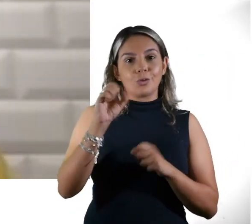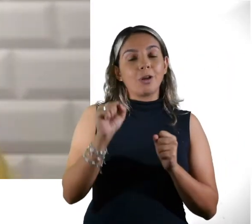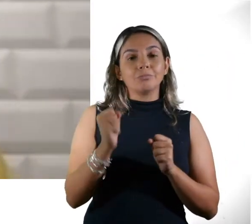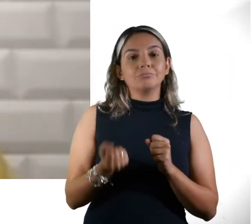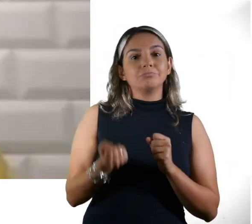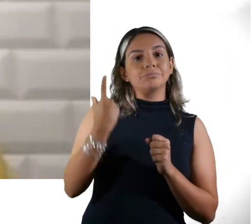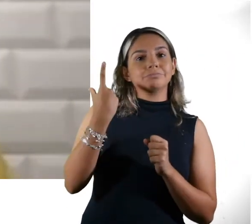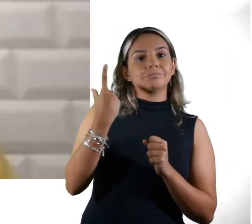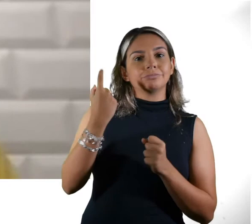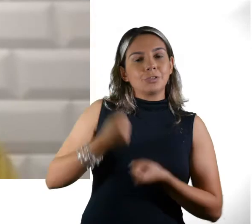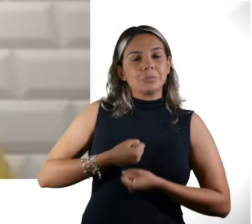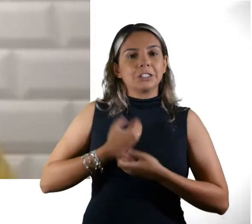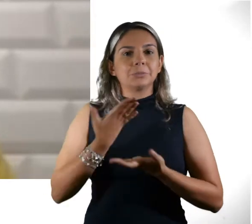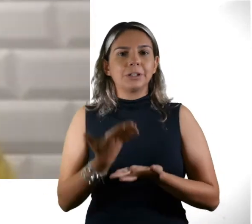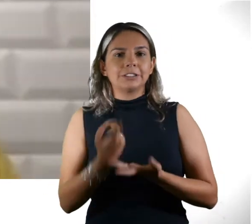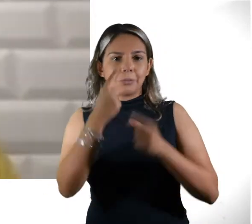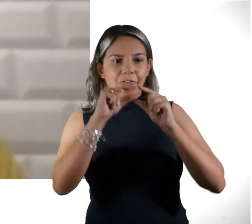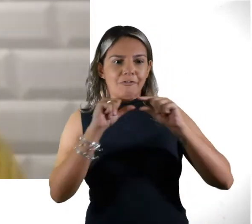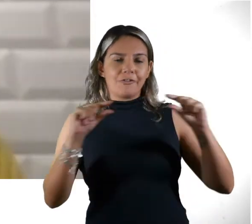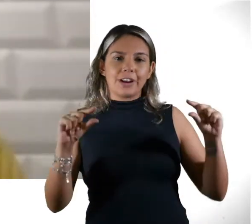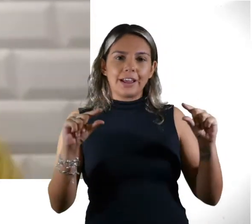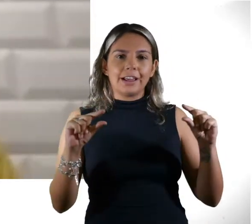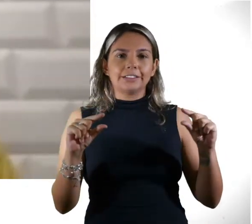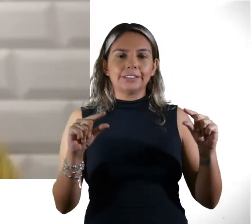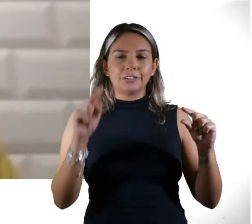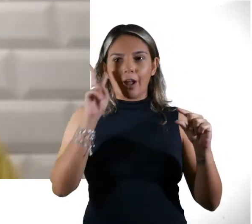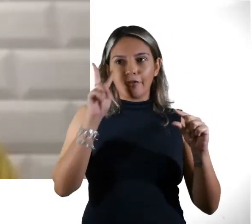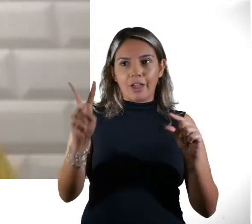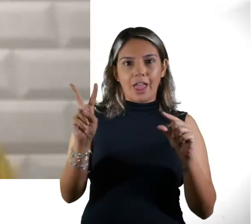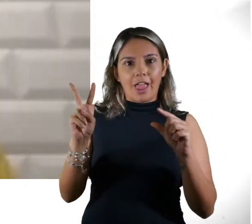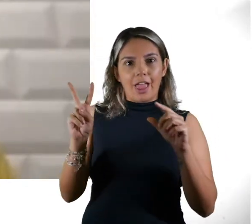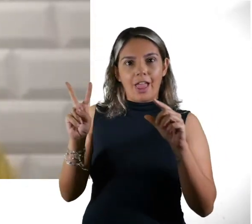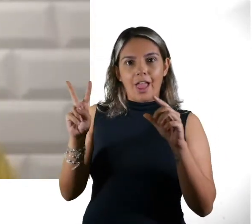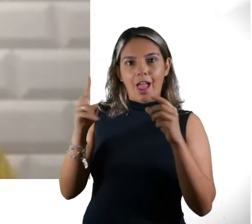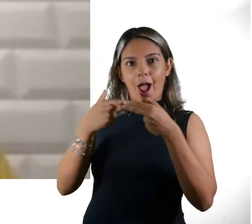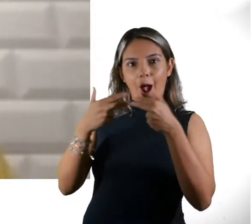assim, de uma expressão, não é? De uma frase, e de uma imagem também,